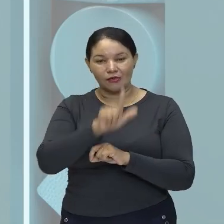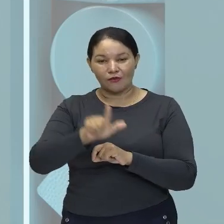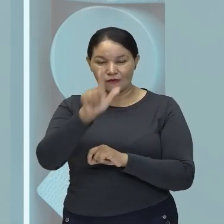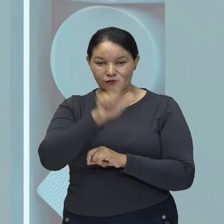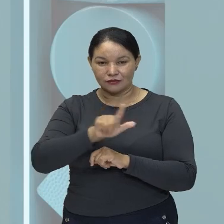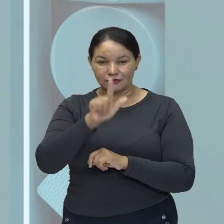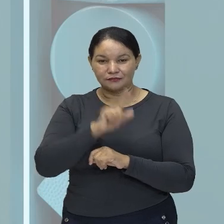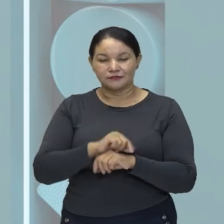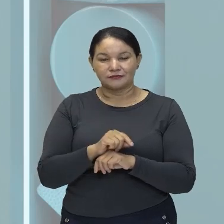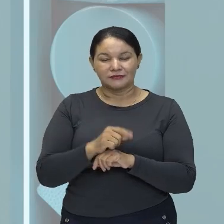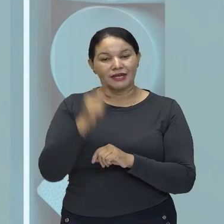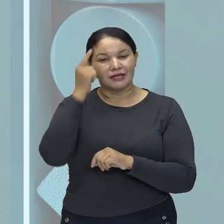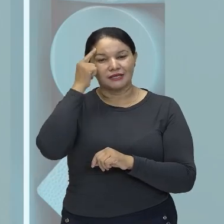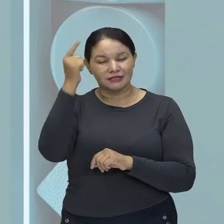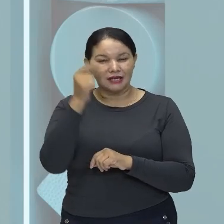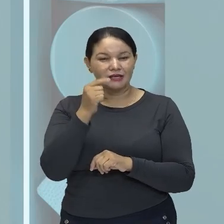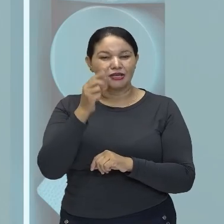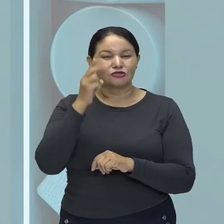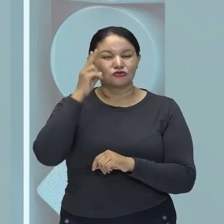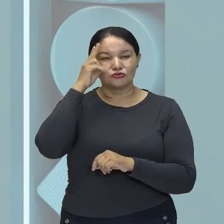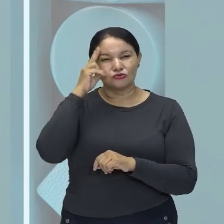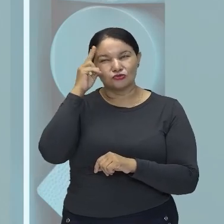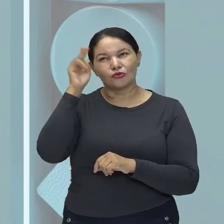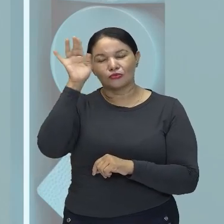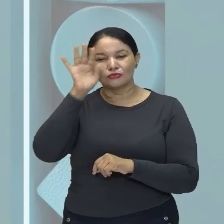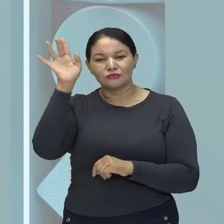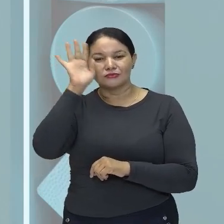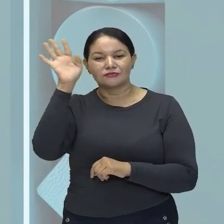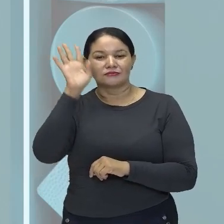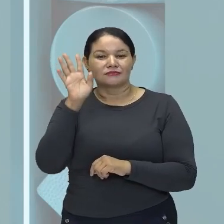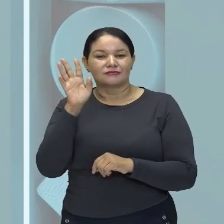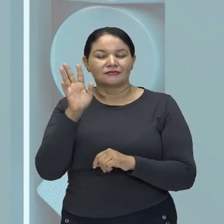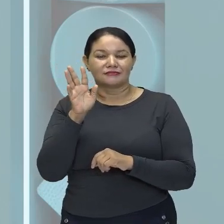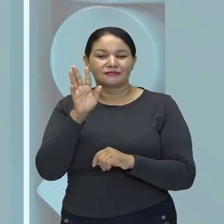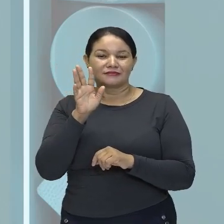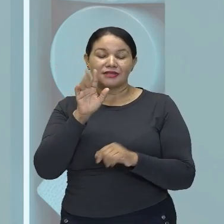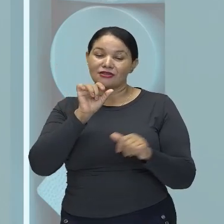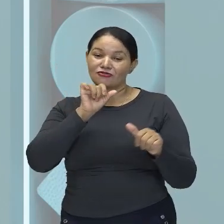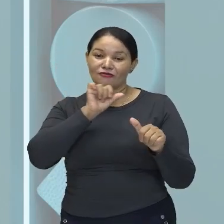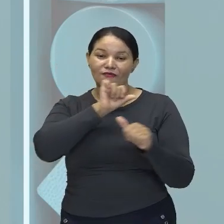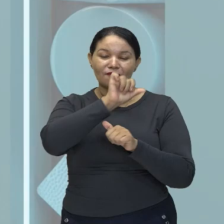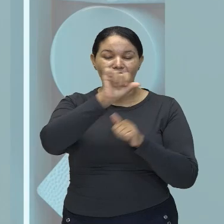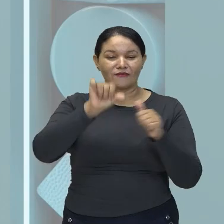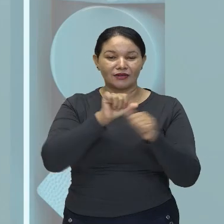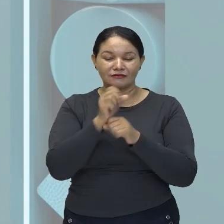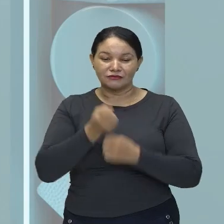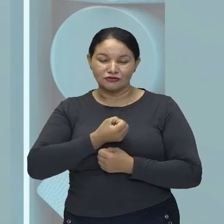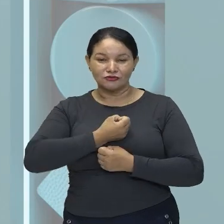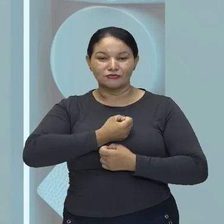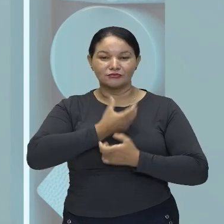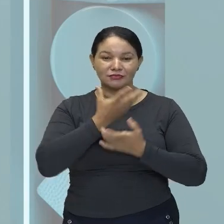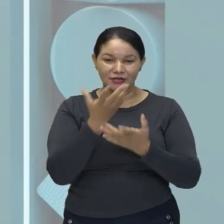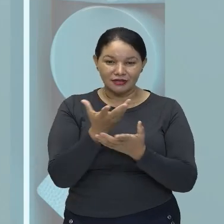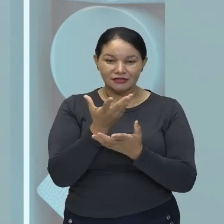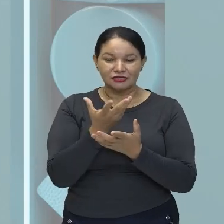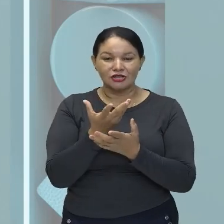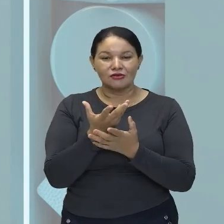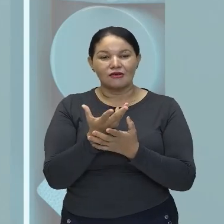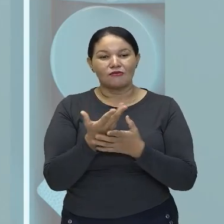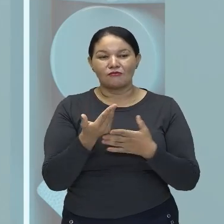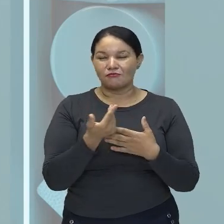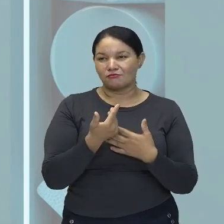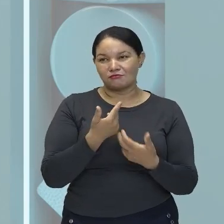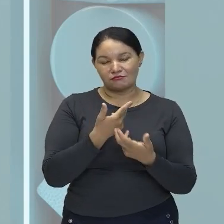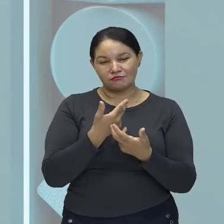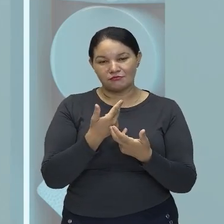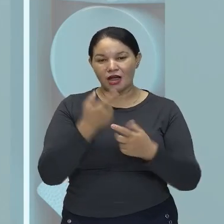vai se apresentar como algo sem uma lógica expressa, sem algo linear. O sonho